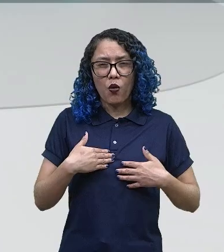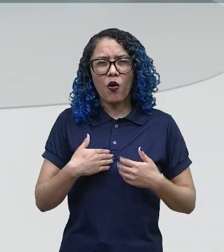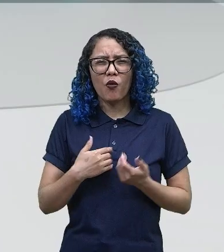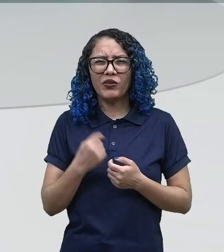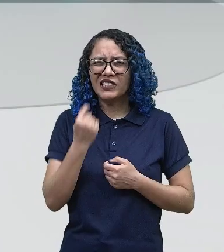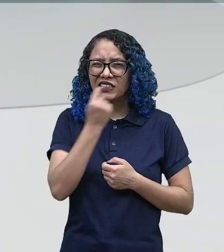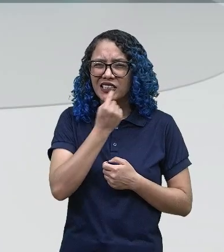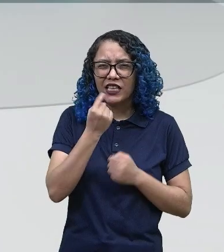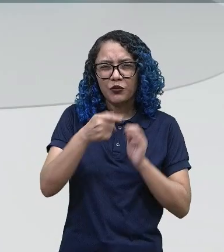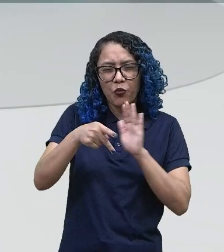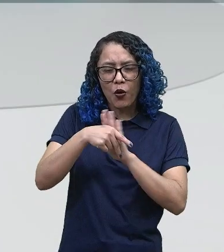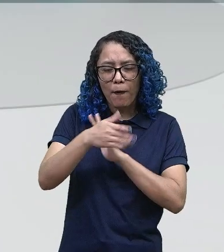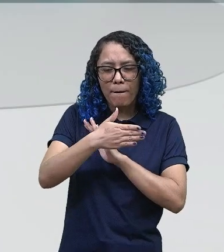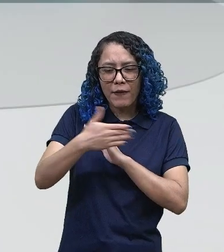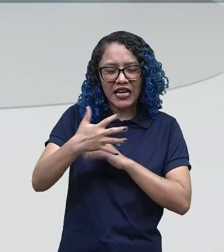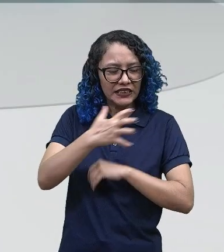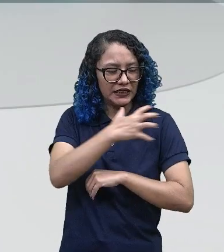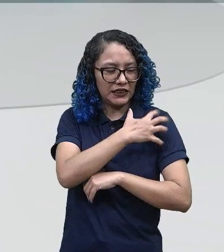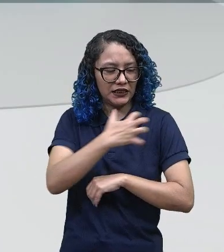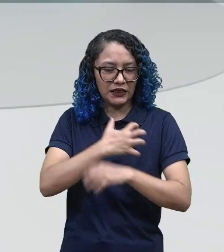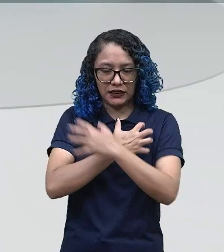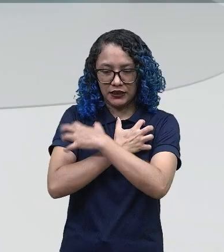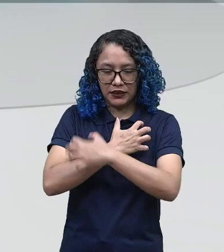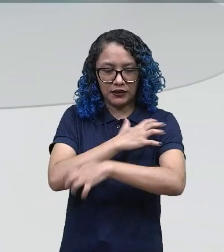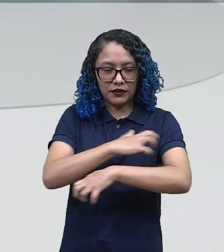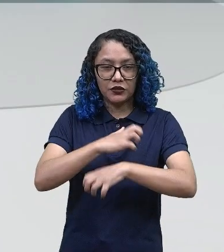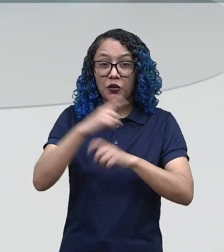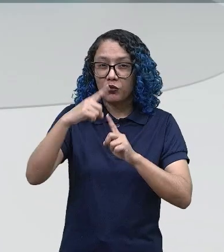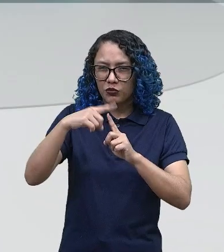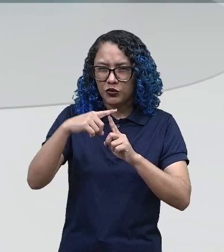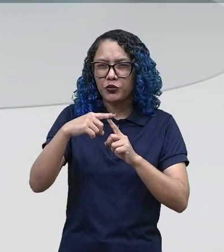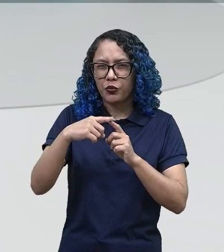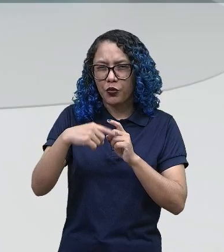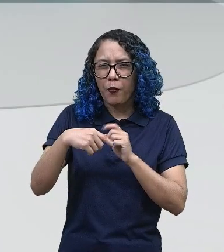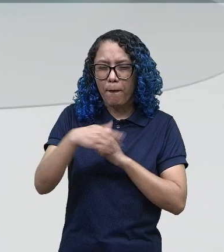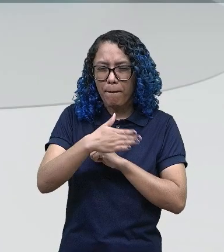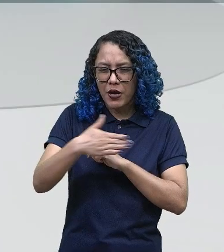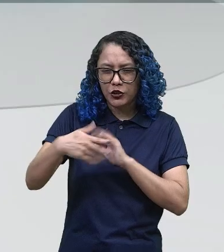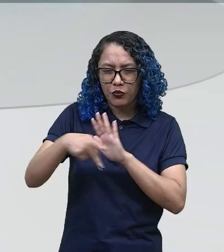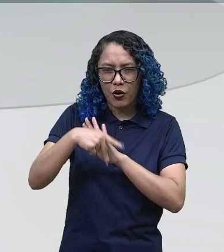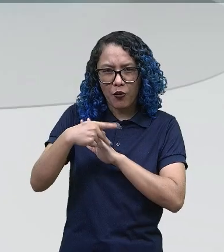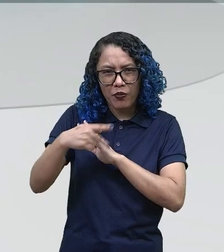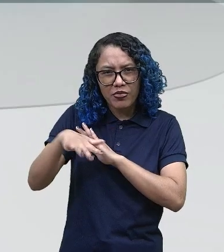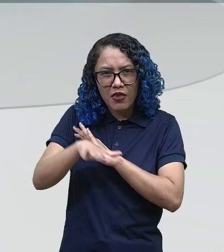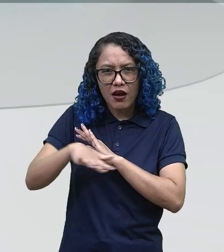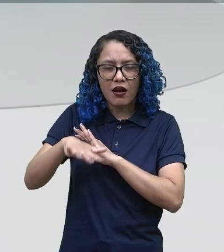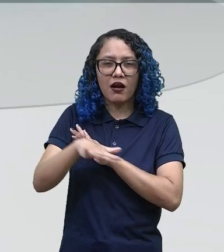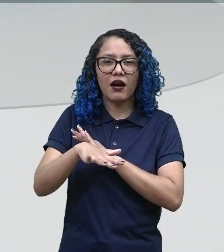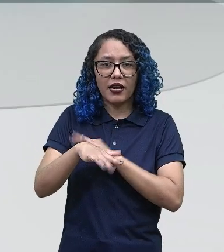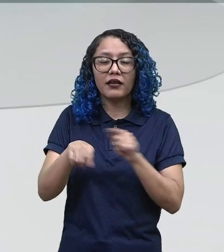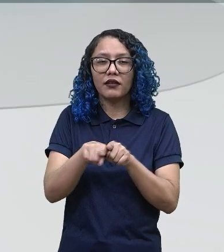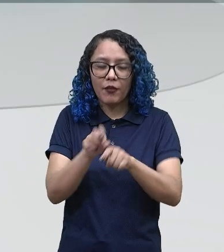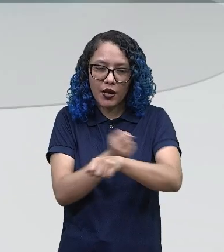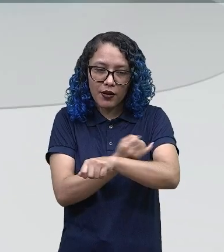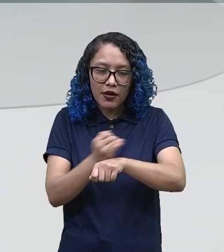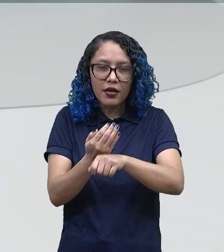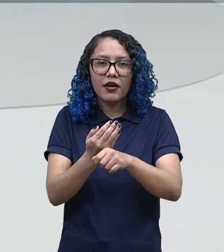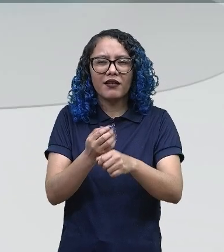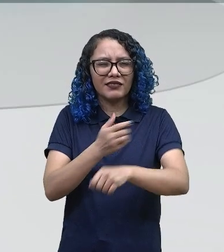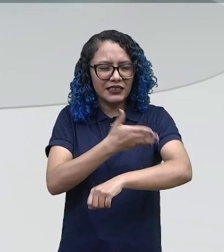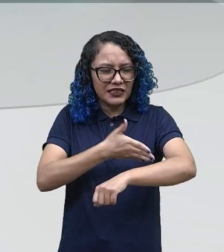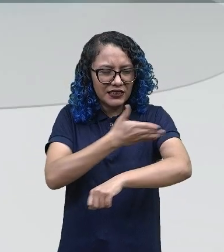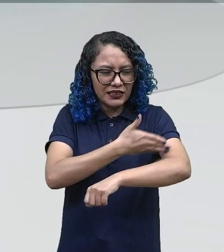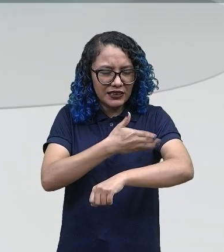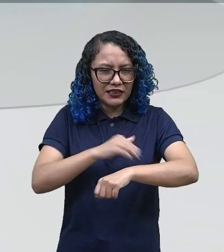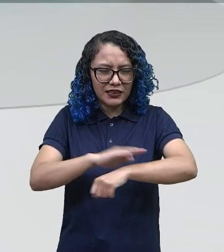peixe, peixe-cachorro, né? Que é uma espécie de peixe da região, e eles passam ervas sobre os ferimentos para ficarem